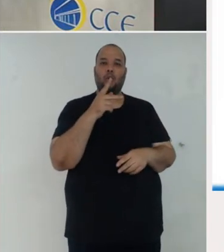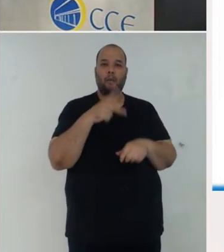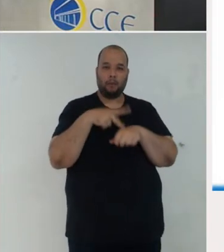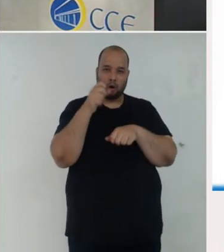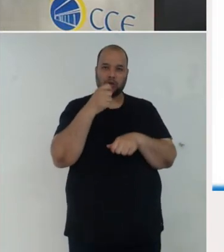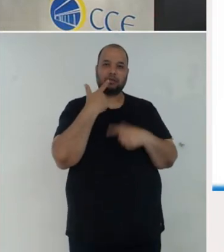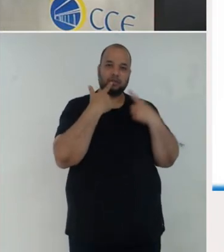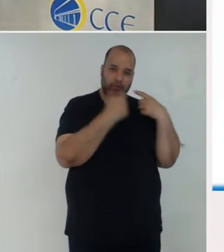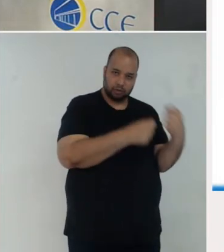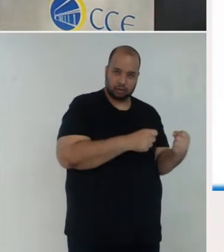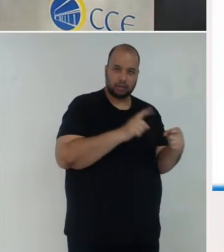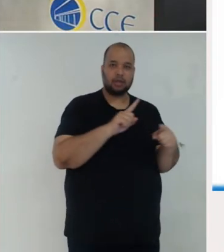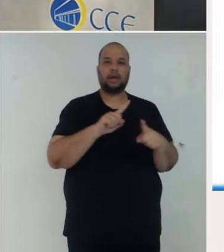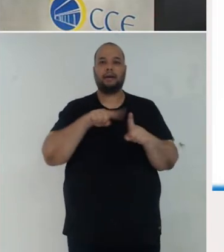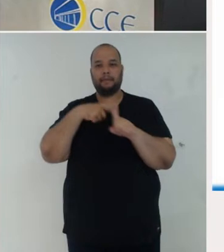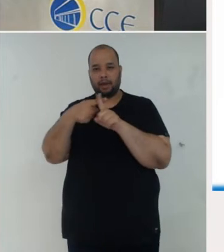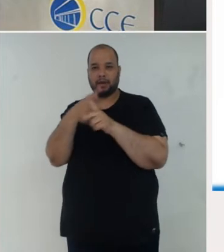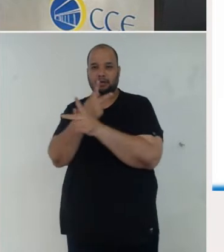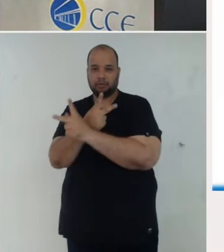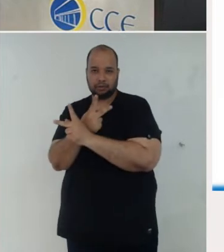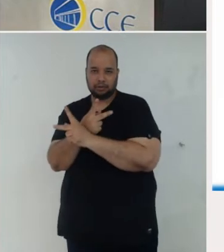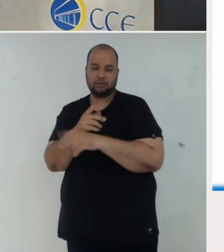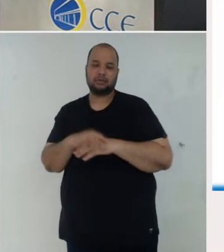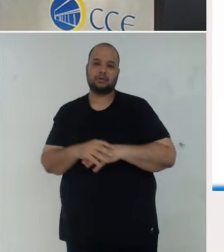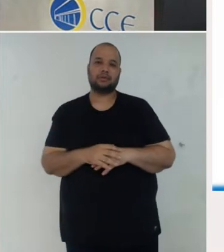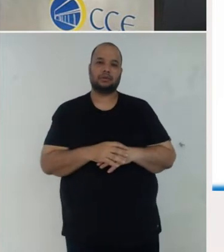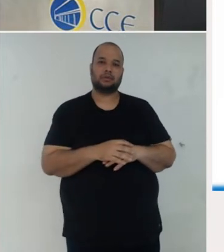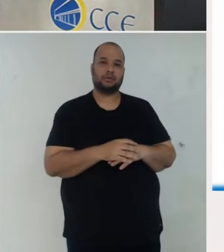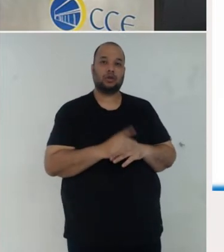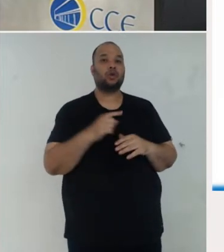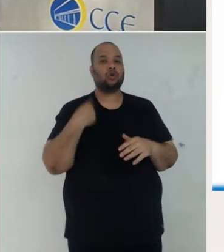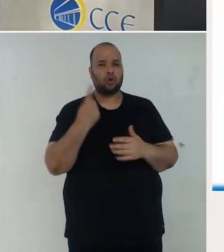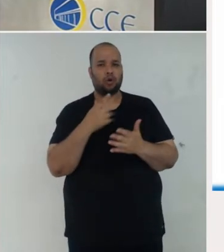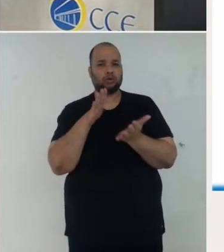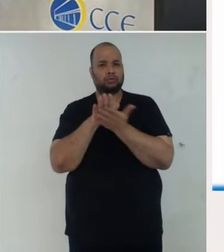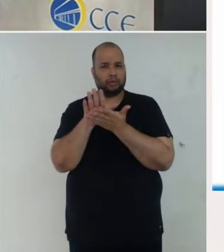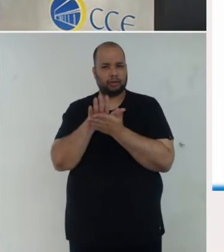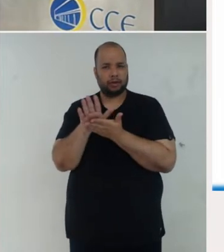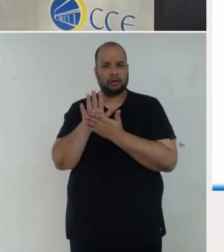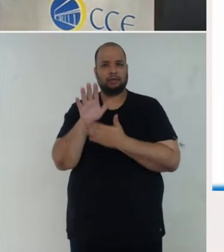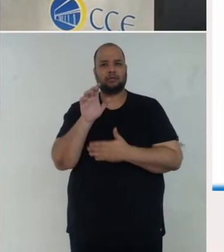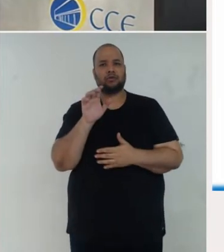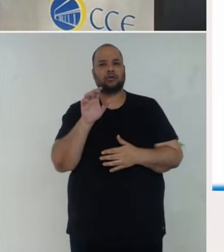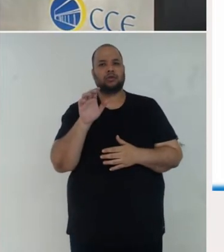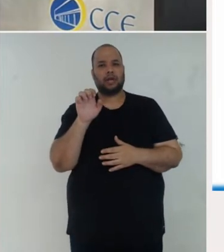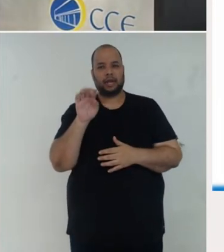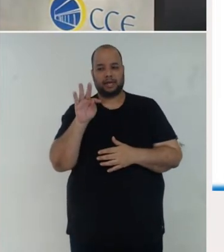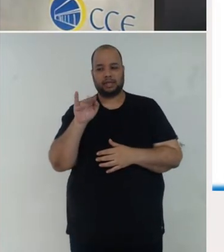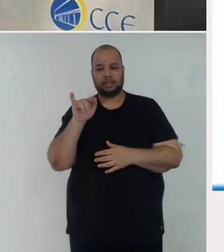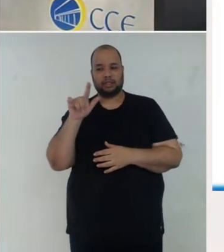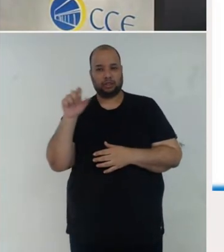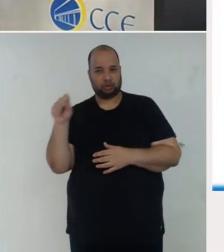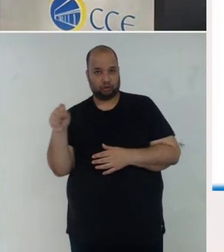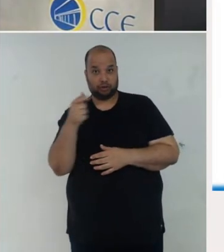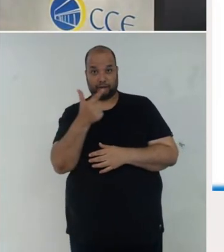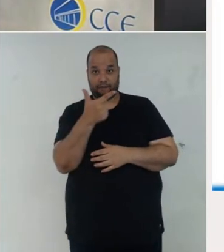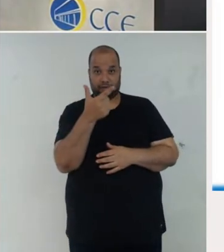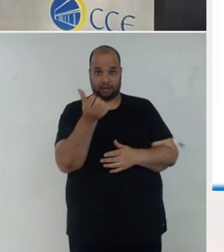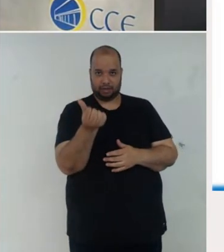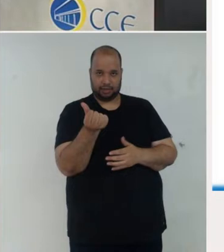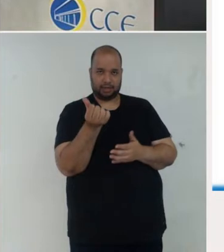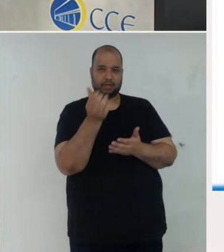a PEGET. Então, nós já publicamos, na área dos etios, 26 capítulos até o volume